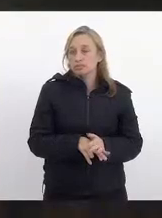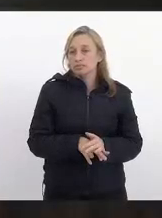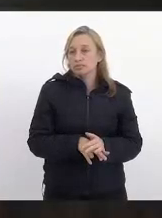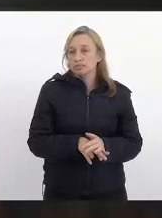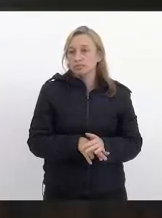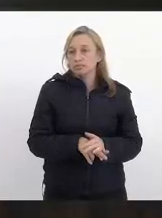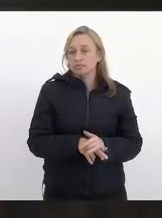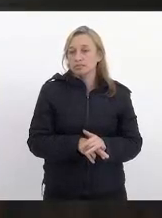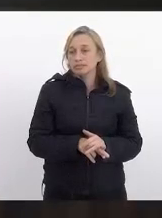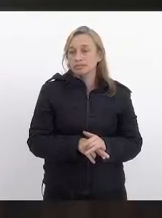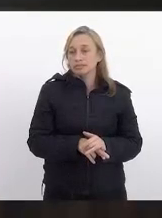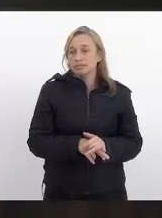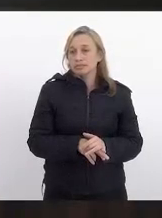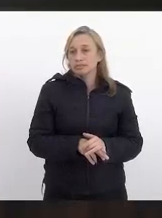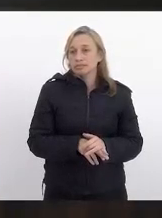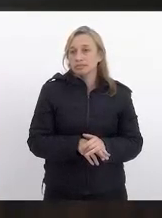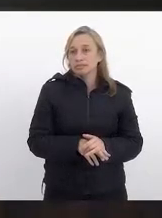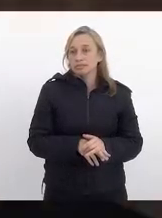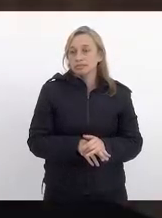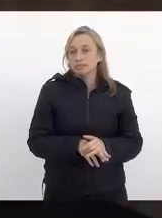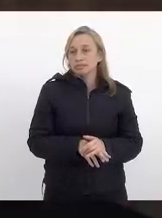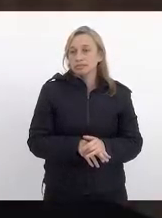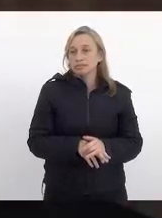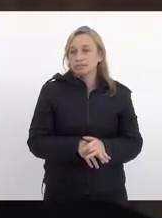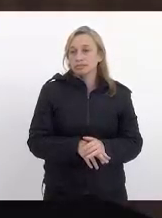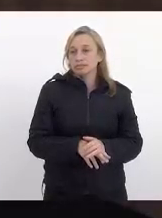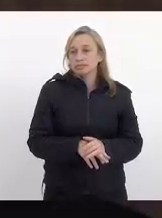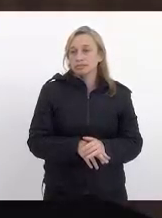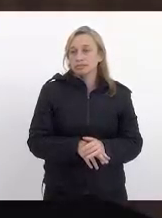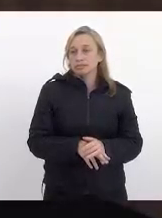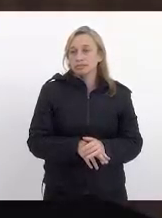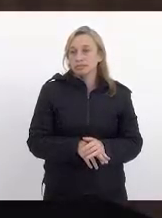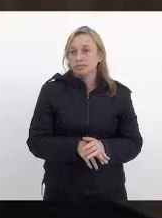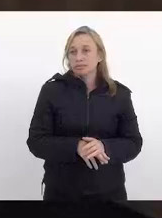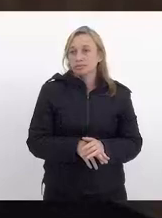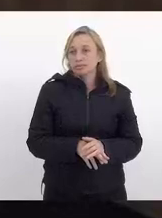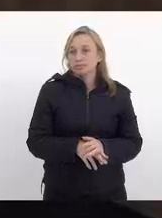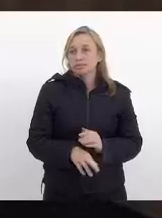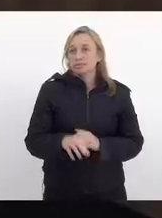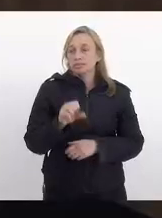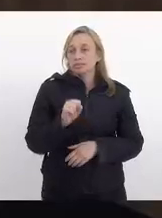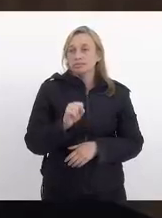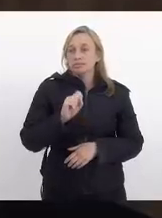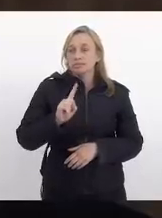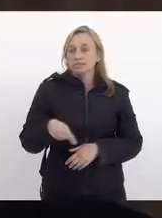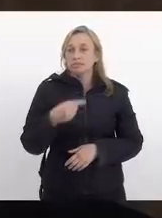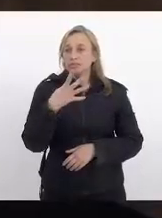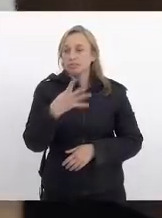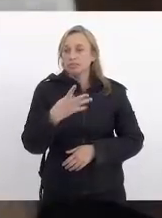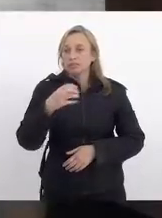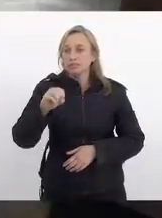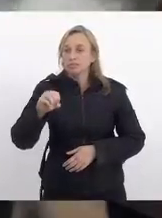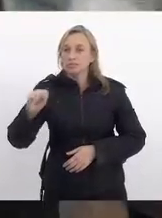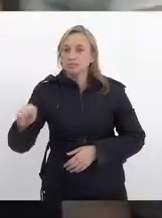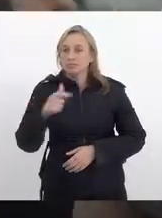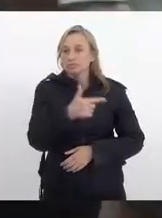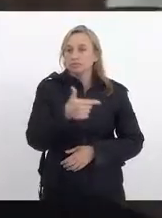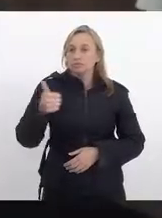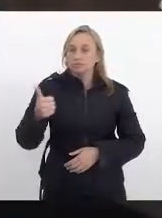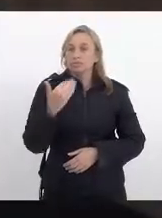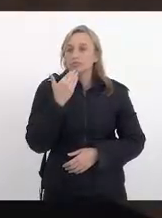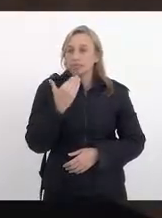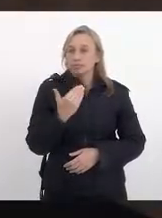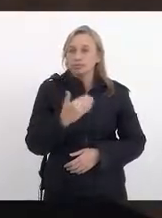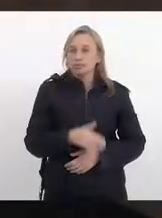e vai oi ui bem melhor é a número 8 1408 de 2001